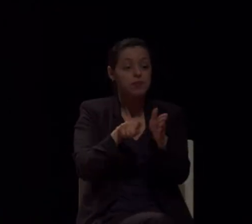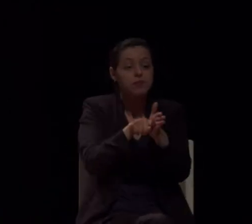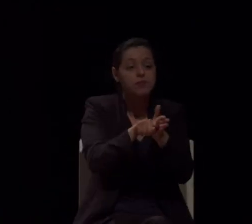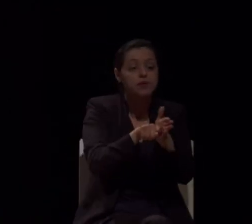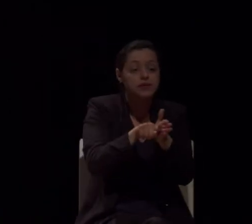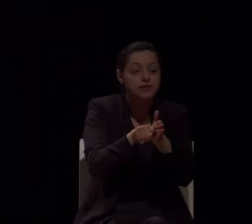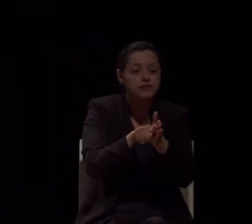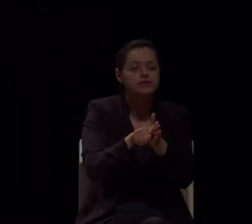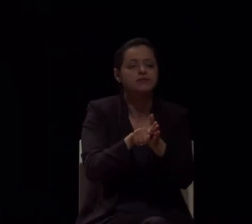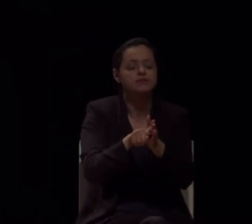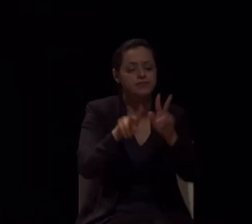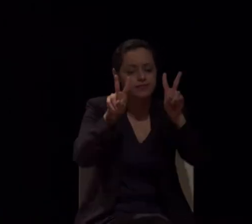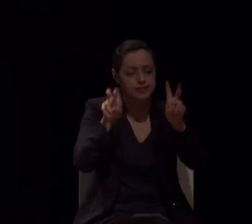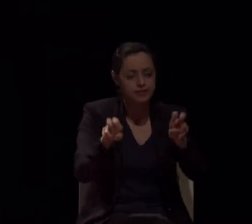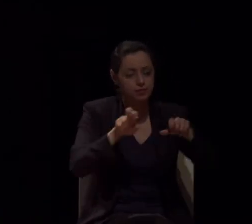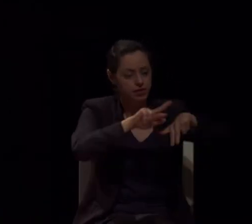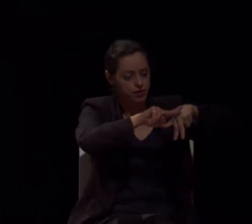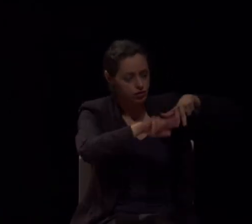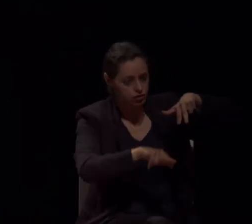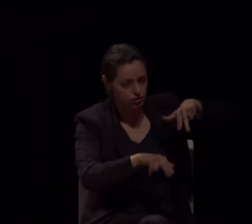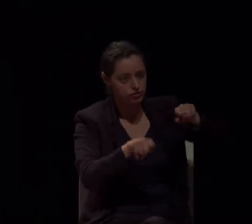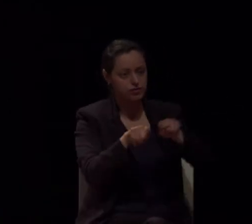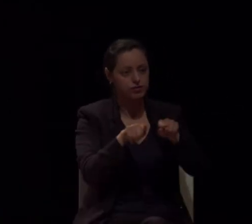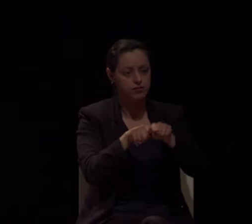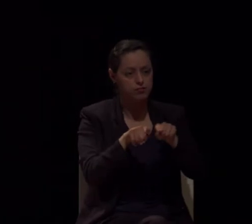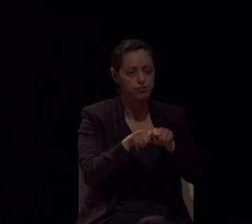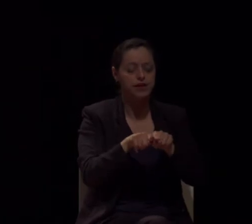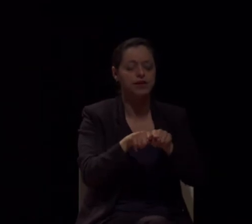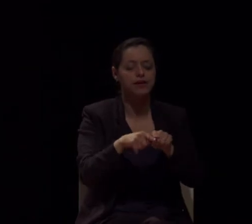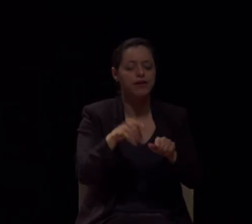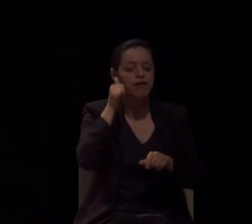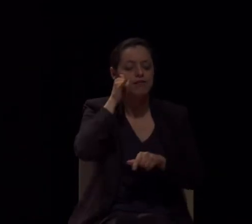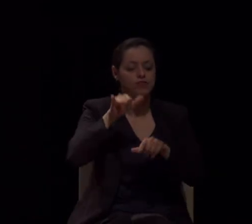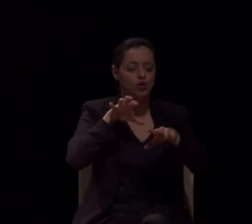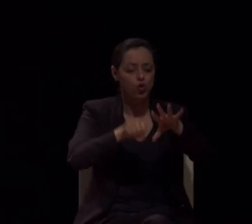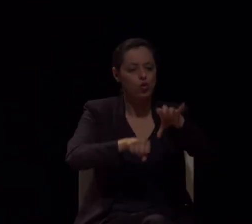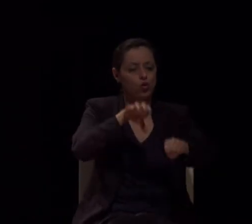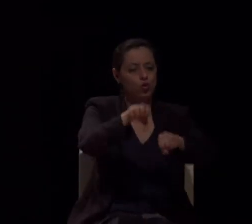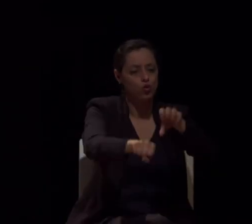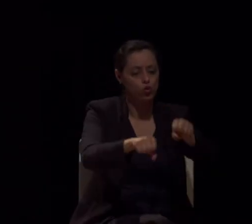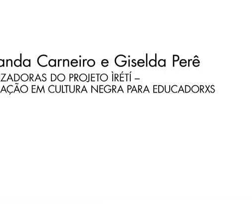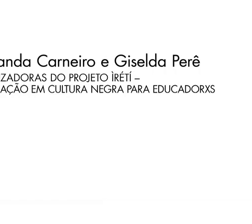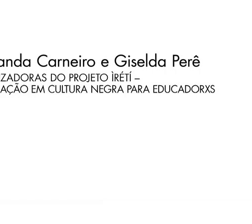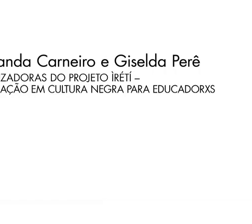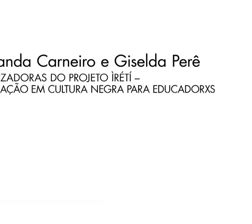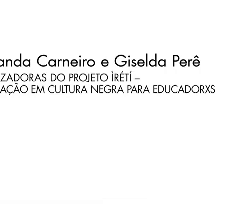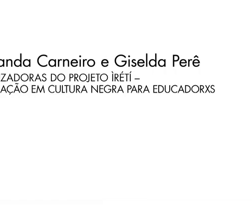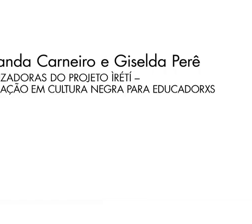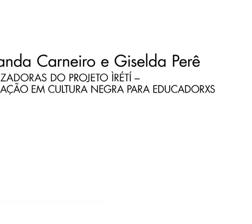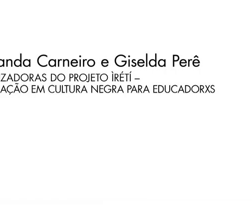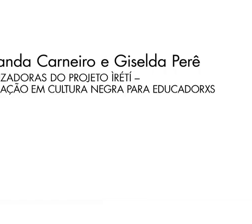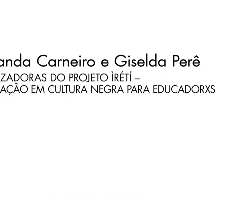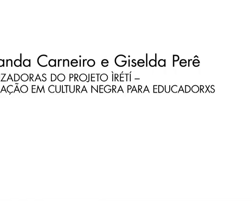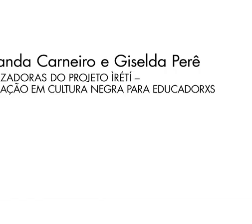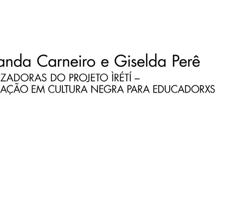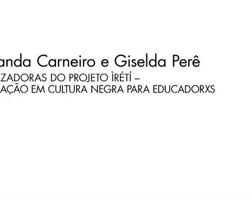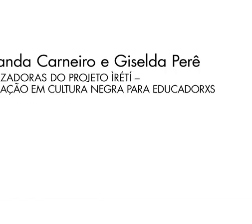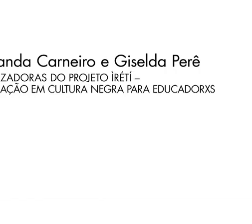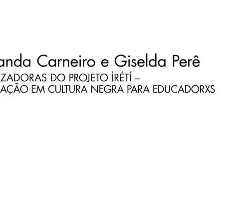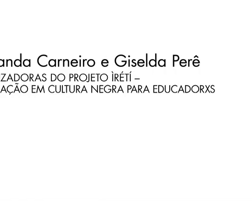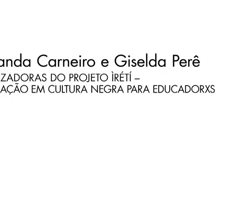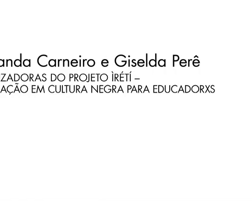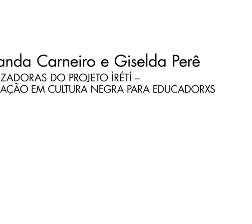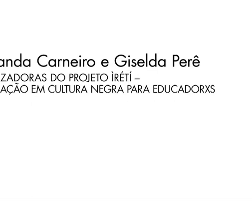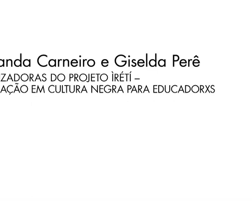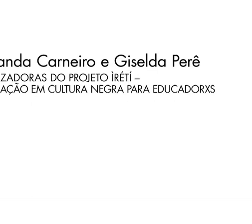bolsista do programa de cooperação internacional da fundação cultura prussiana no museu etnológico de berlim na